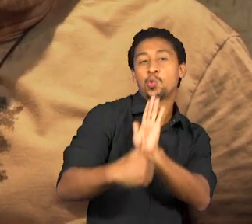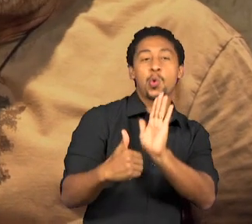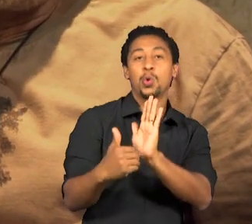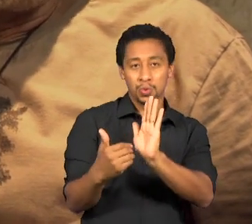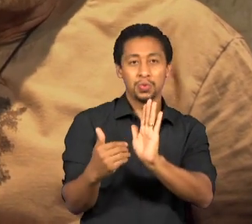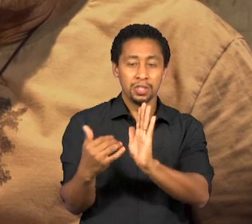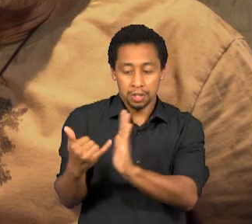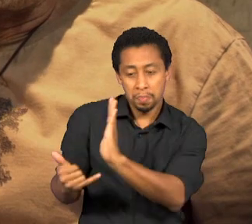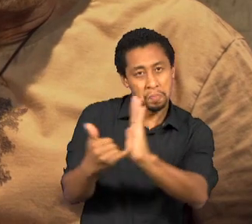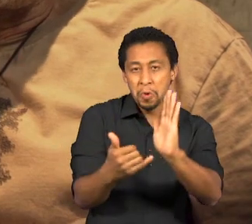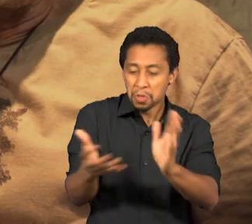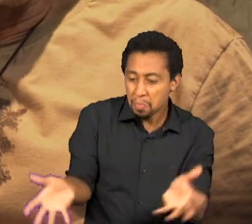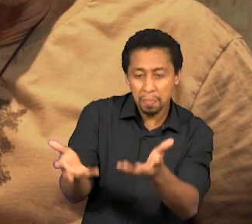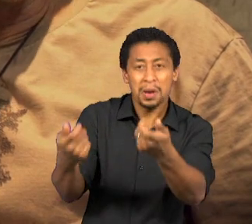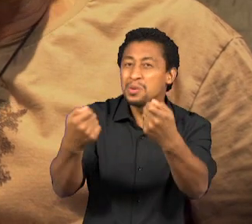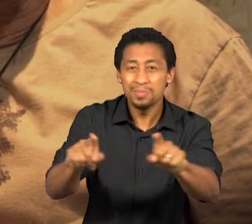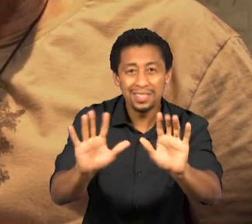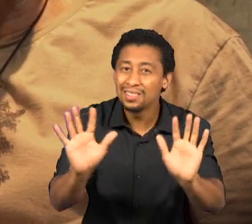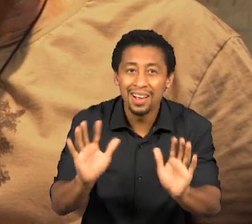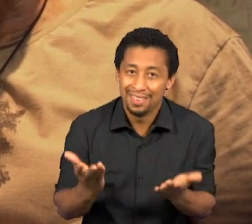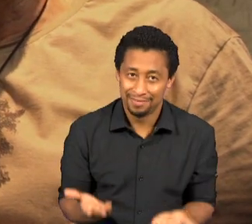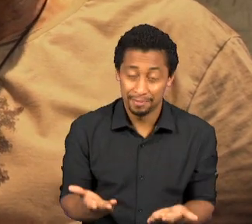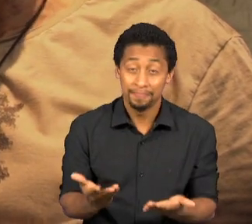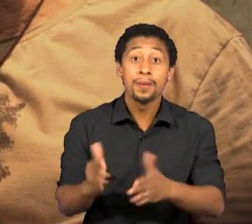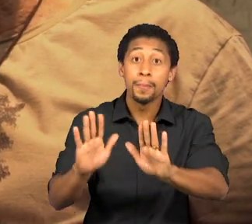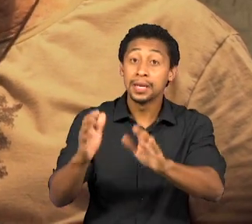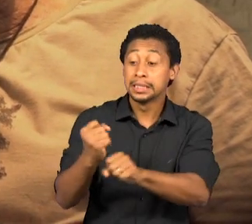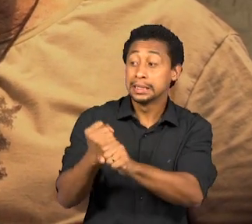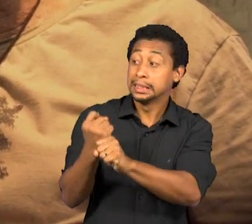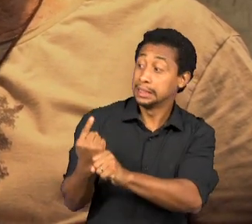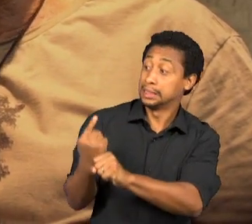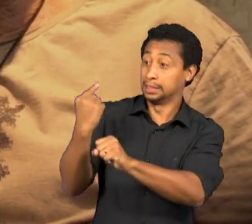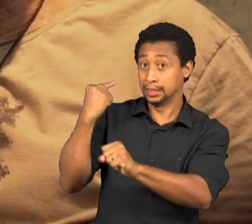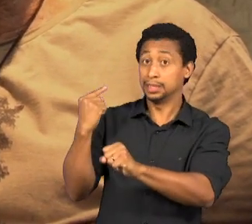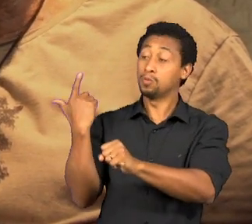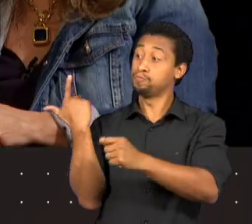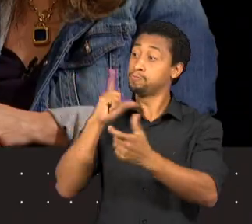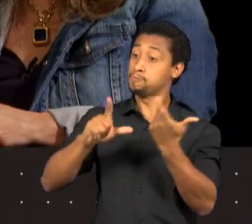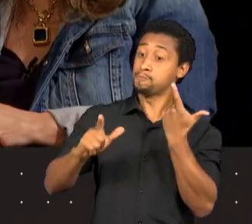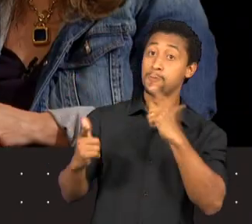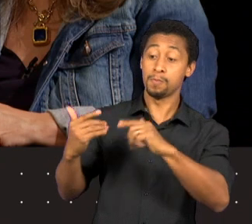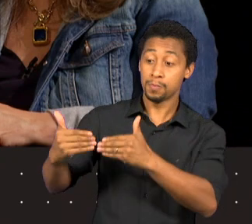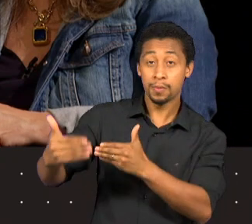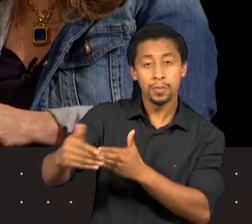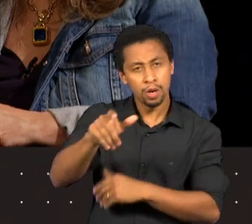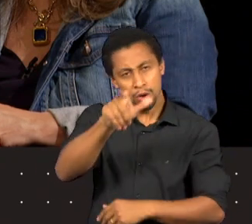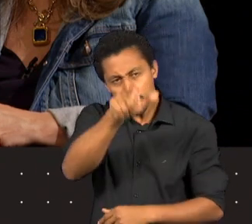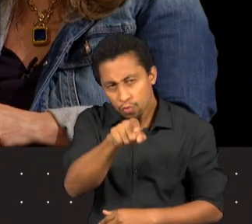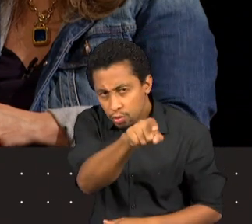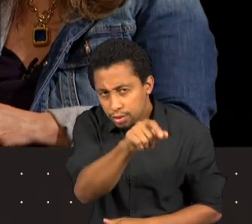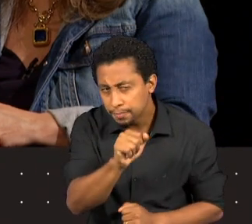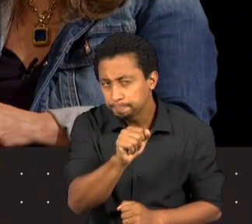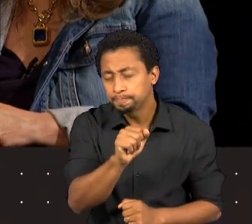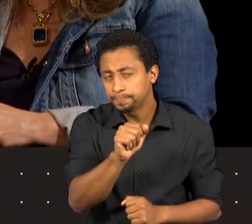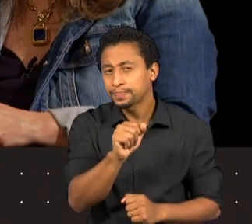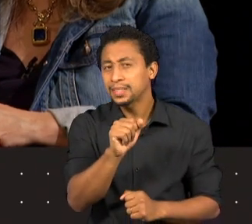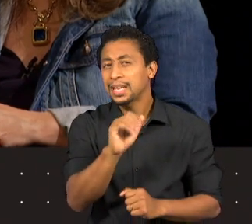brasileiro conquistou no mundo todo nos últimos anos, no seu entender como atriz, você acredita que nossa